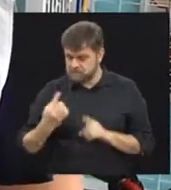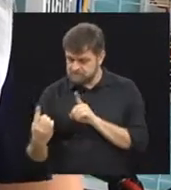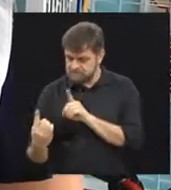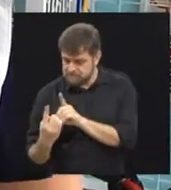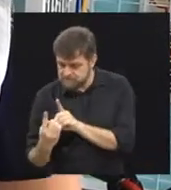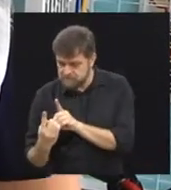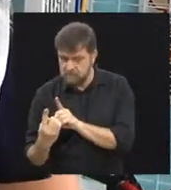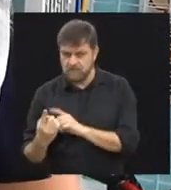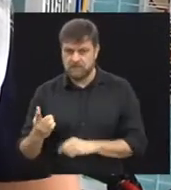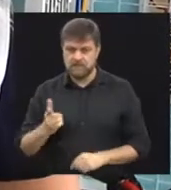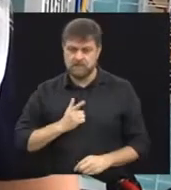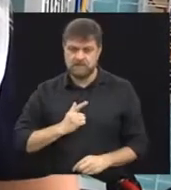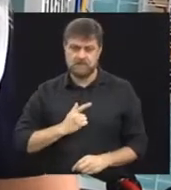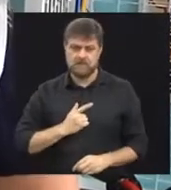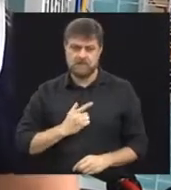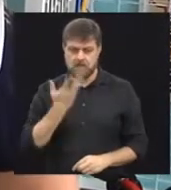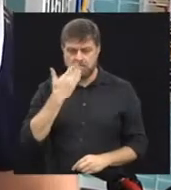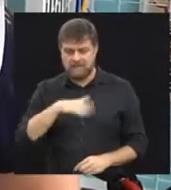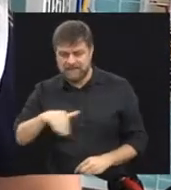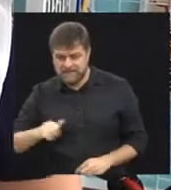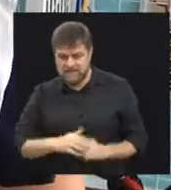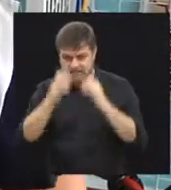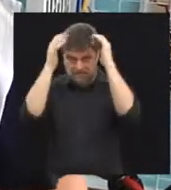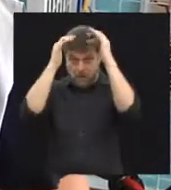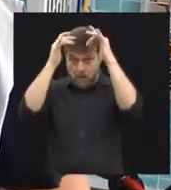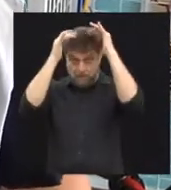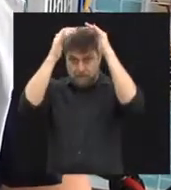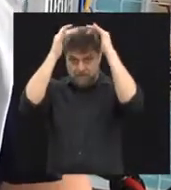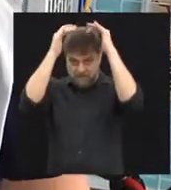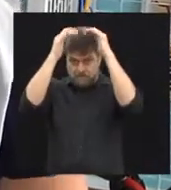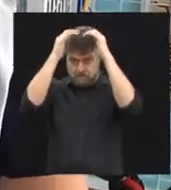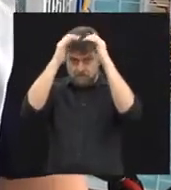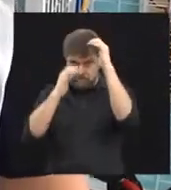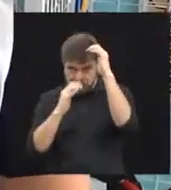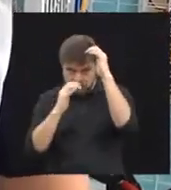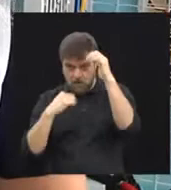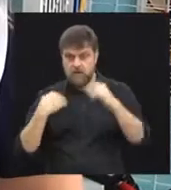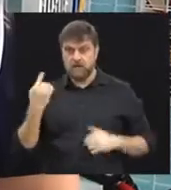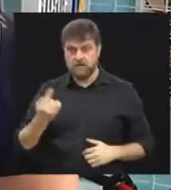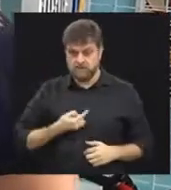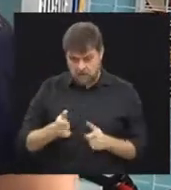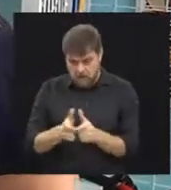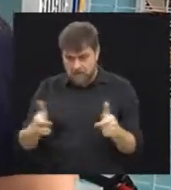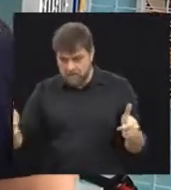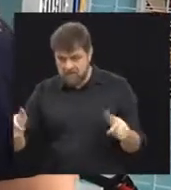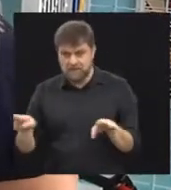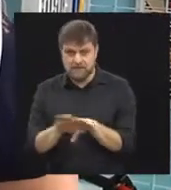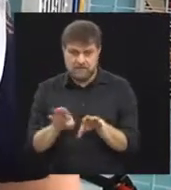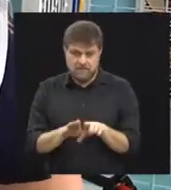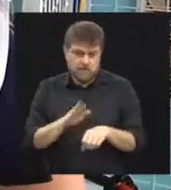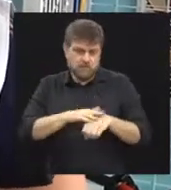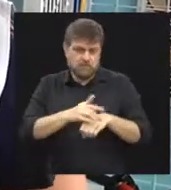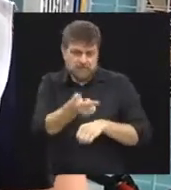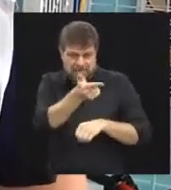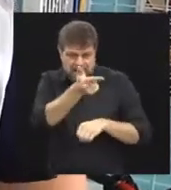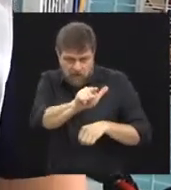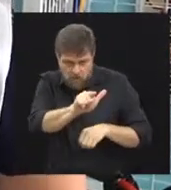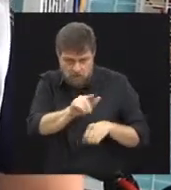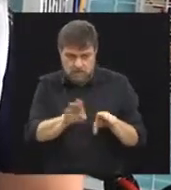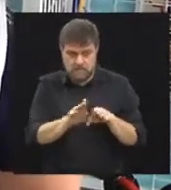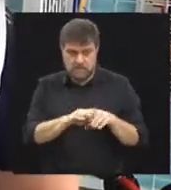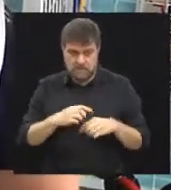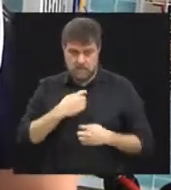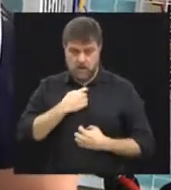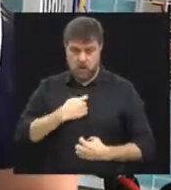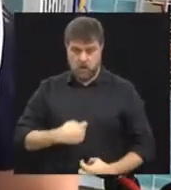atende bastante crianças com paralisia cerebral, que é a maior demanda. Tem mielomeningocele, que é uma outra patologia também